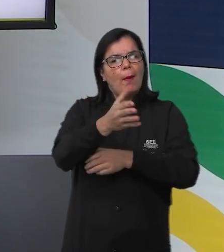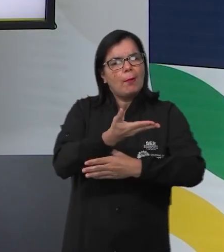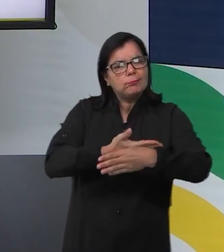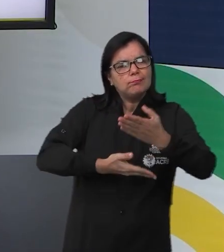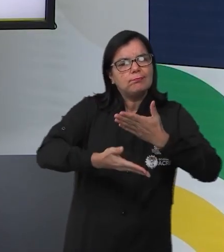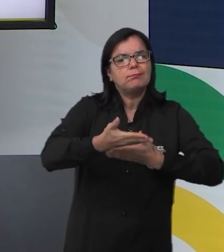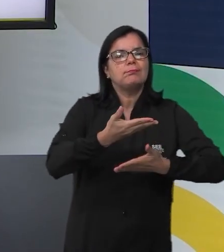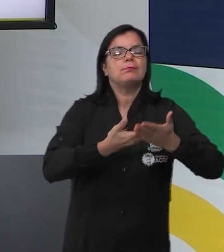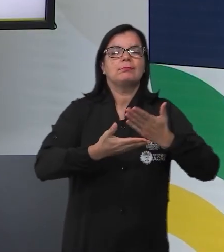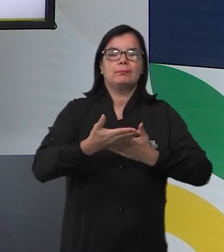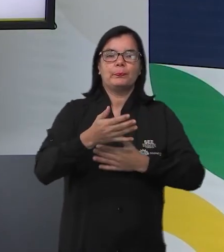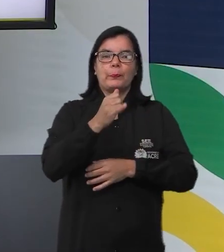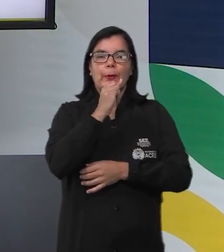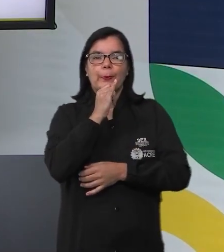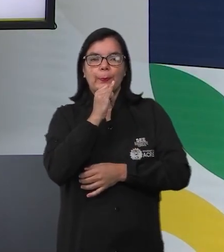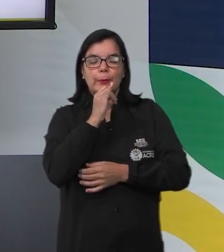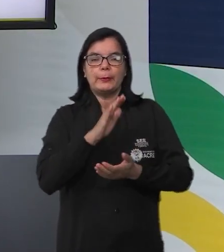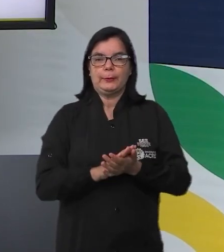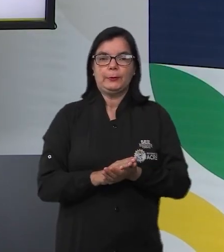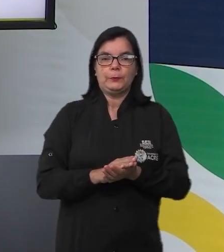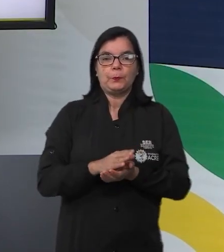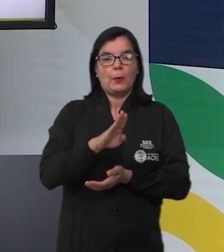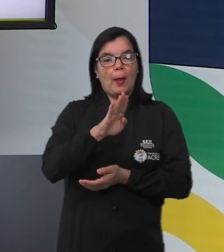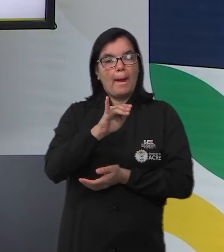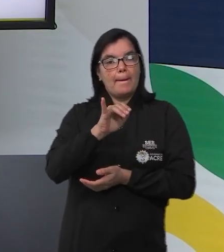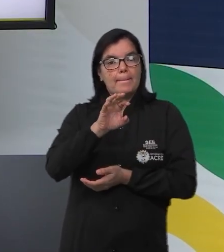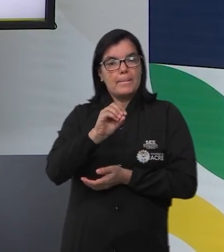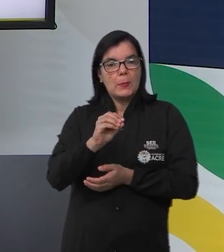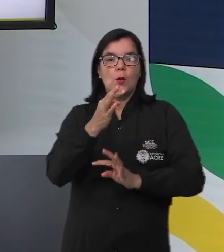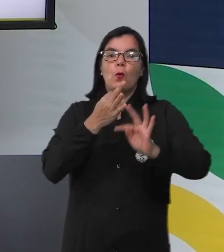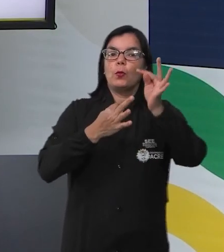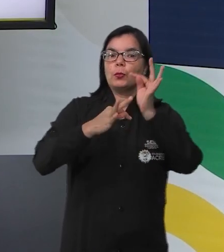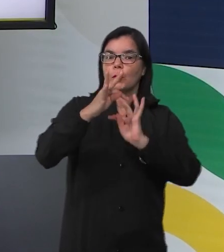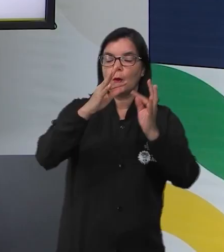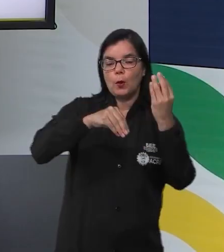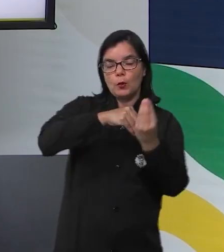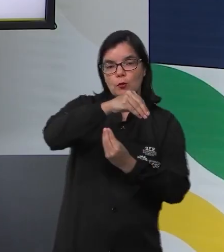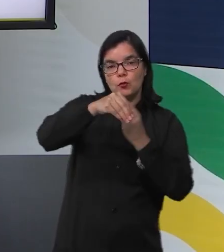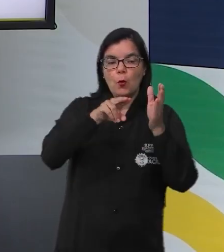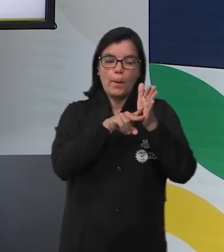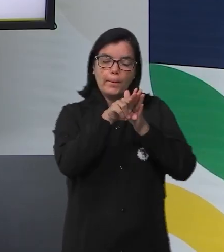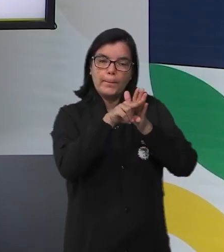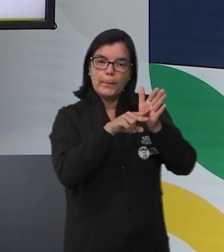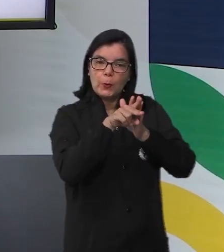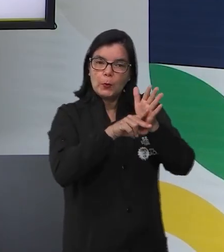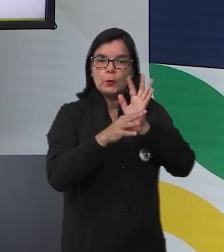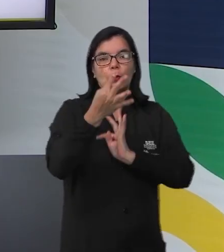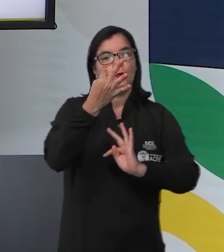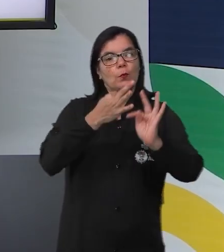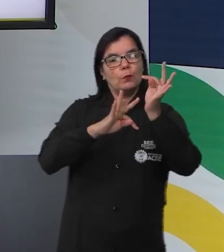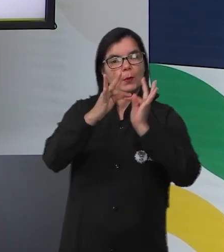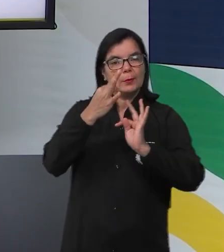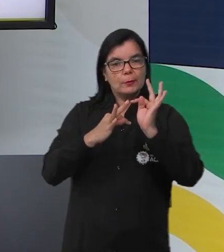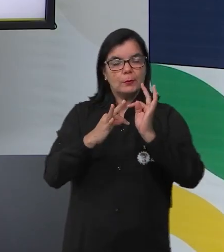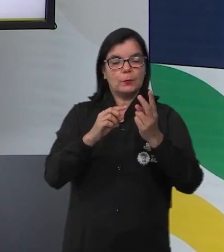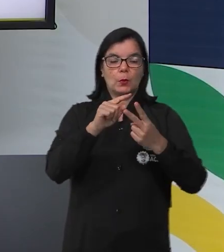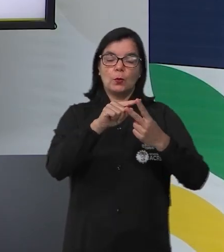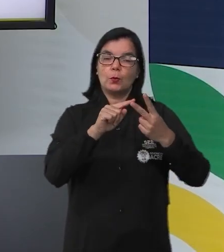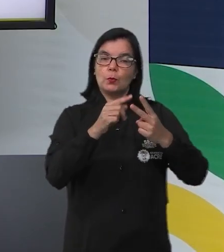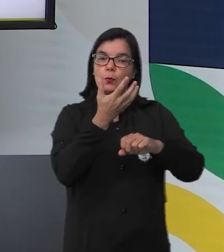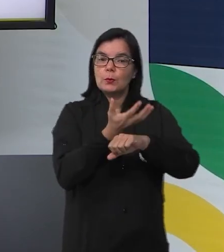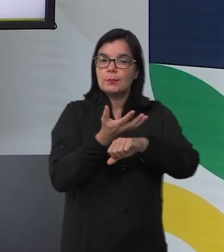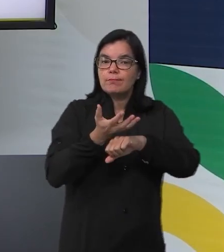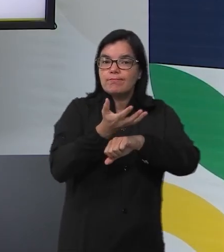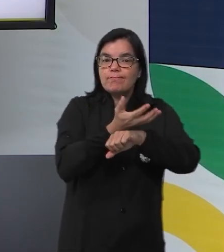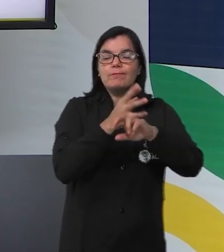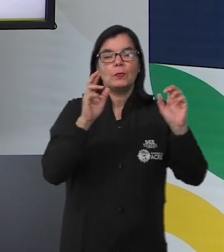ciência. Por exemplo, a biotecnologia é uma mistura de biologia com tecnologia. Dois ramos